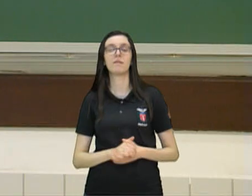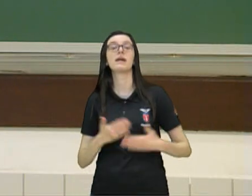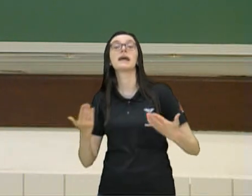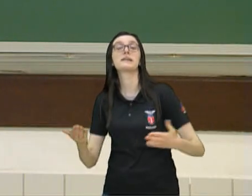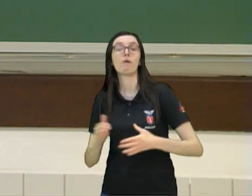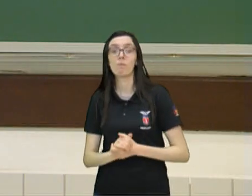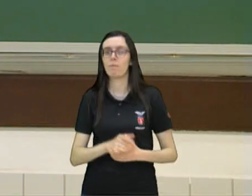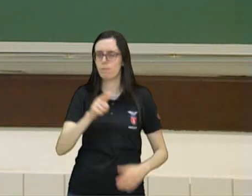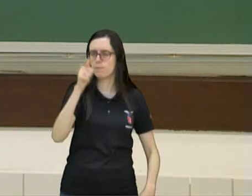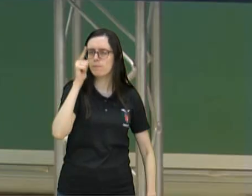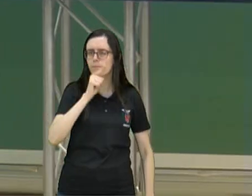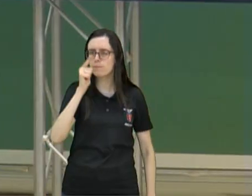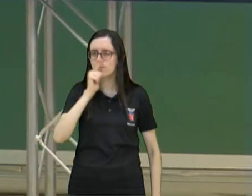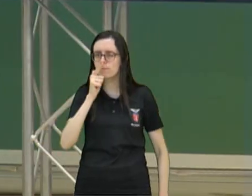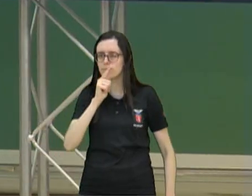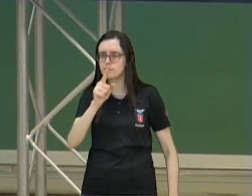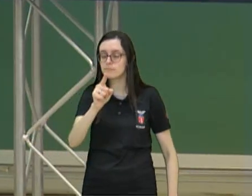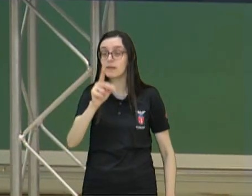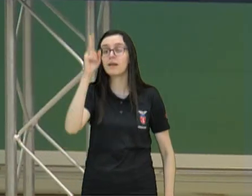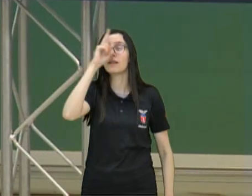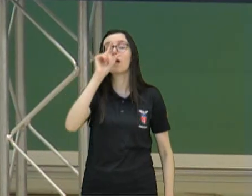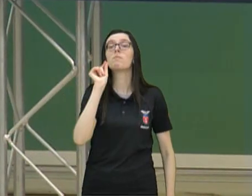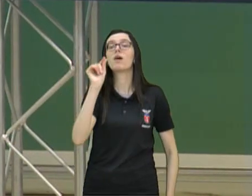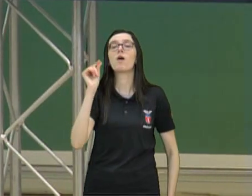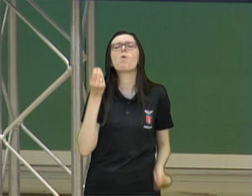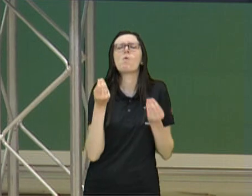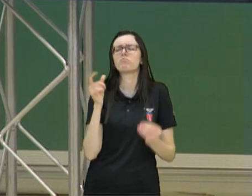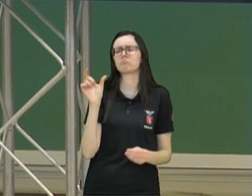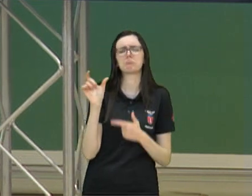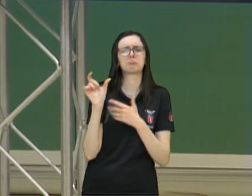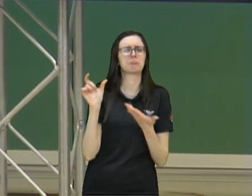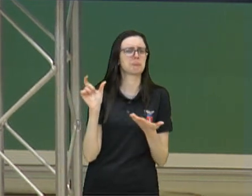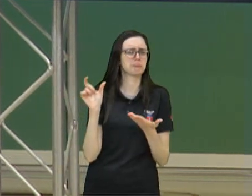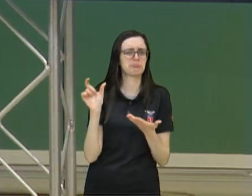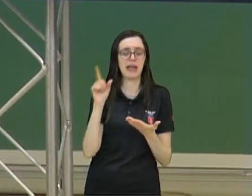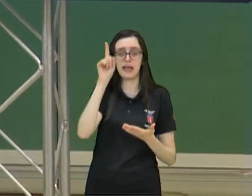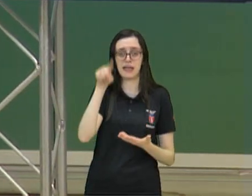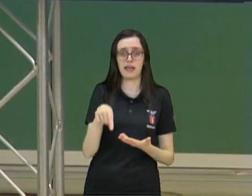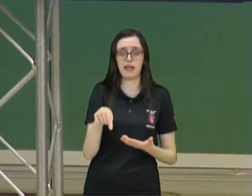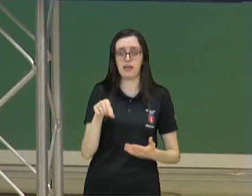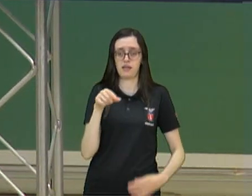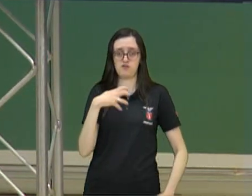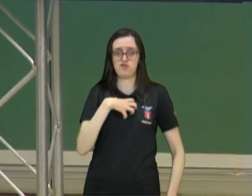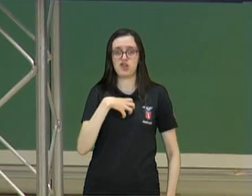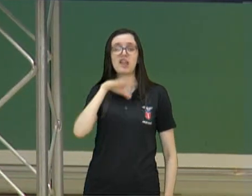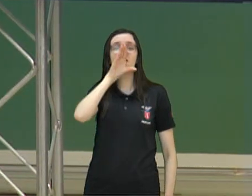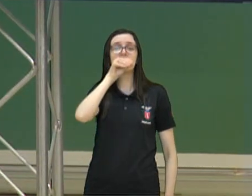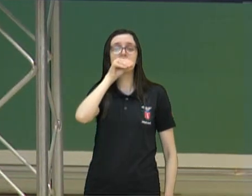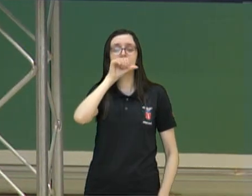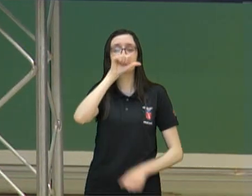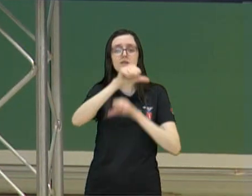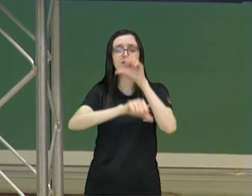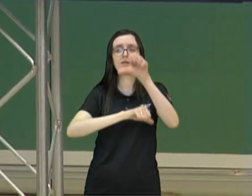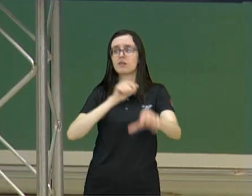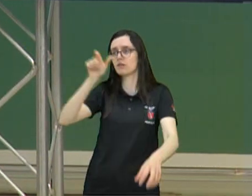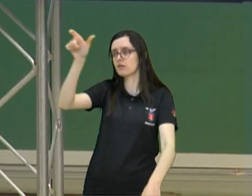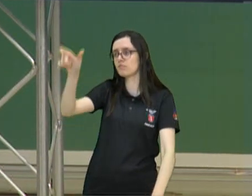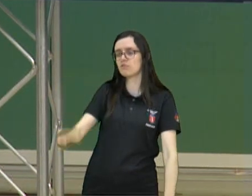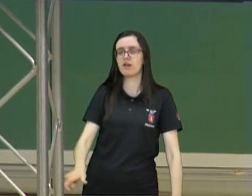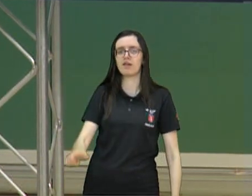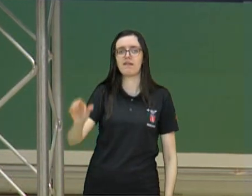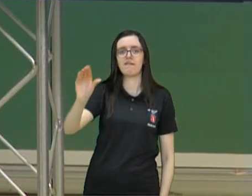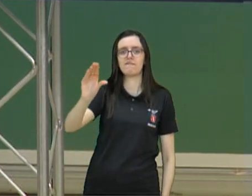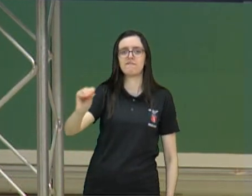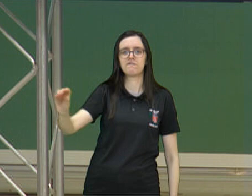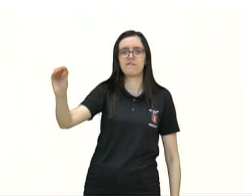Então, conseguiram tirar? Lembrando, como que vai ficar a palavra? Ela vai deixar de ser pronúncia e vai ser pronuncia, do